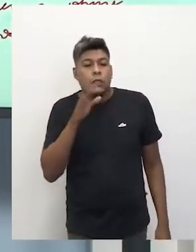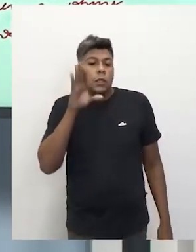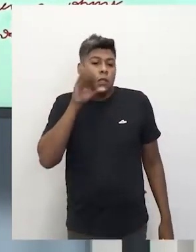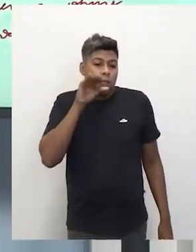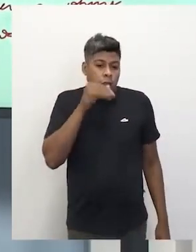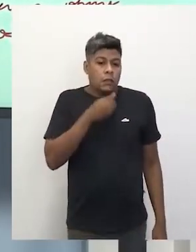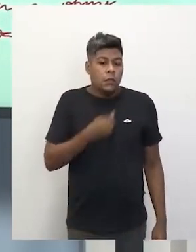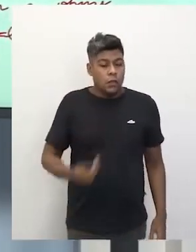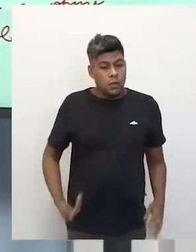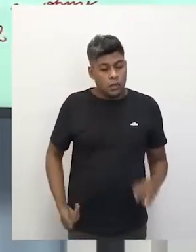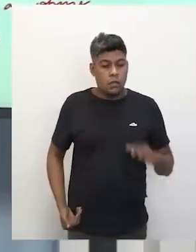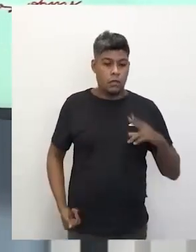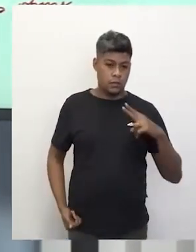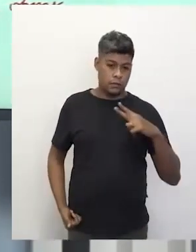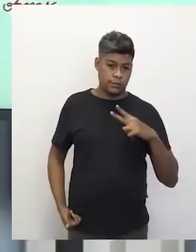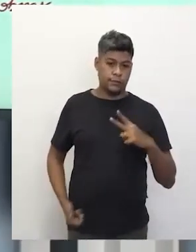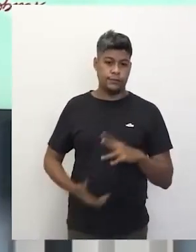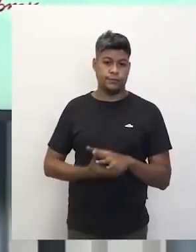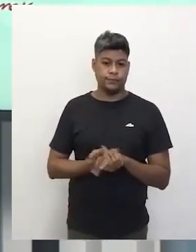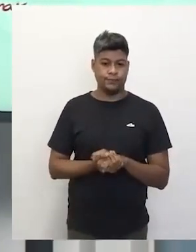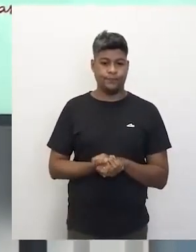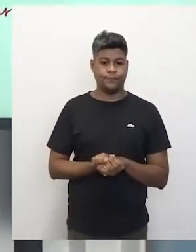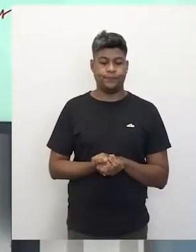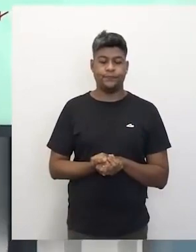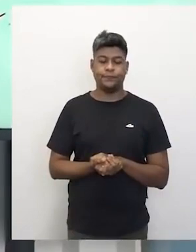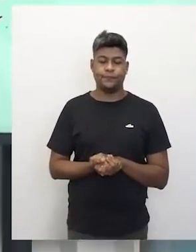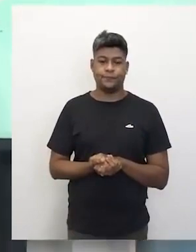né, ou privado, tá bom? Vamos lá.